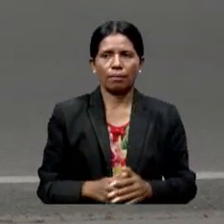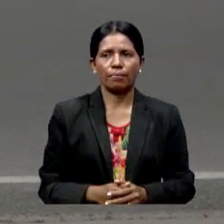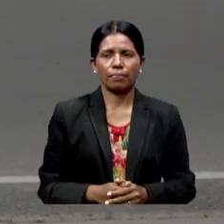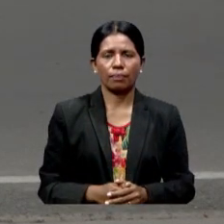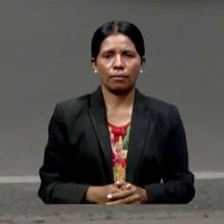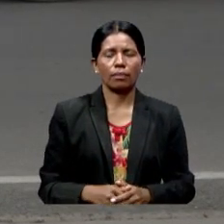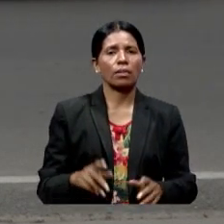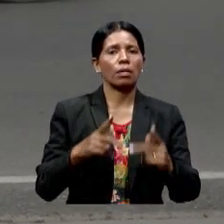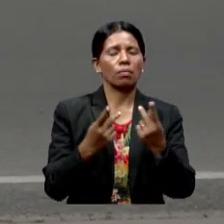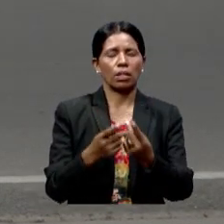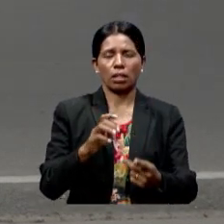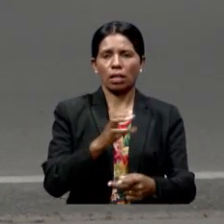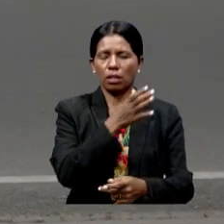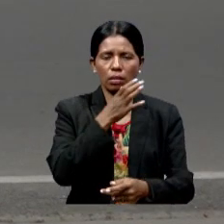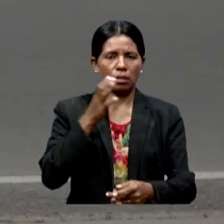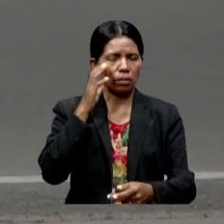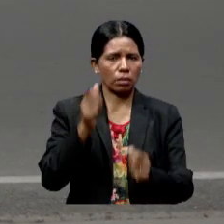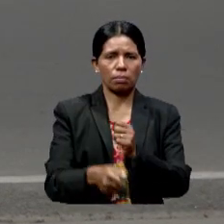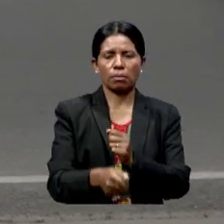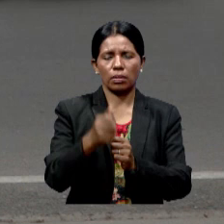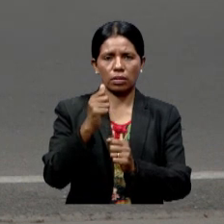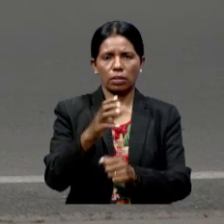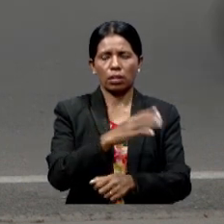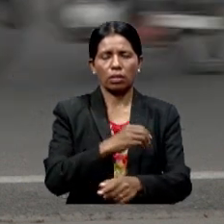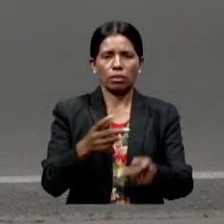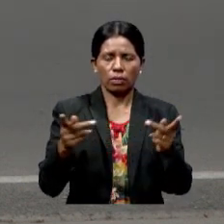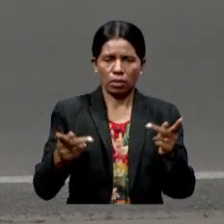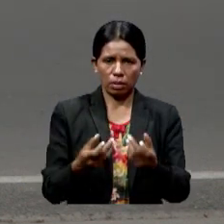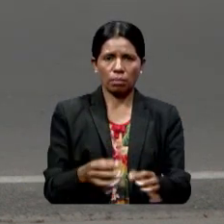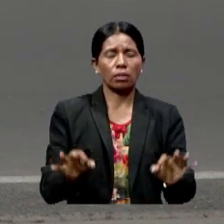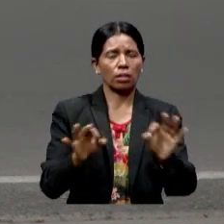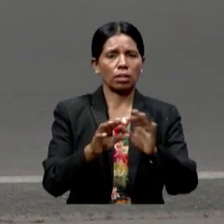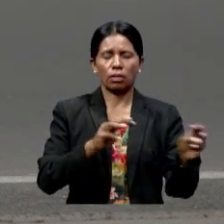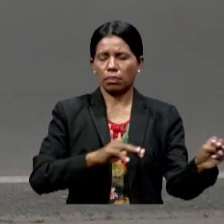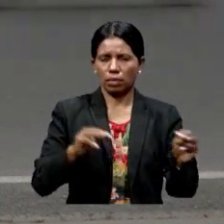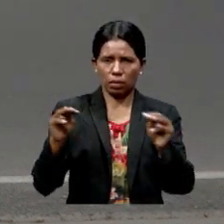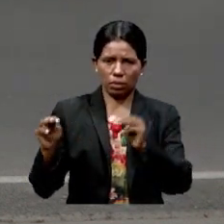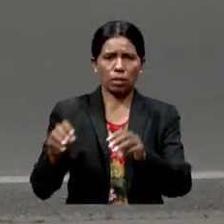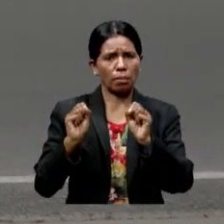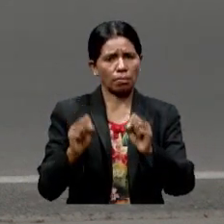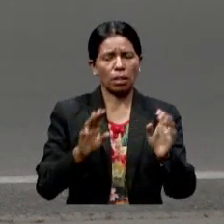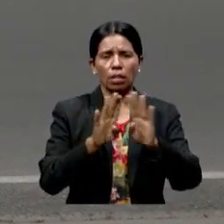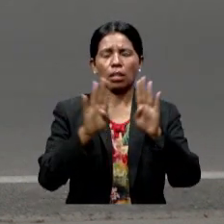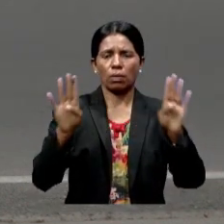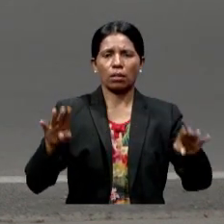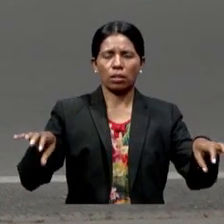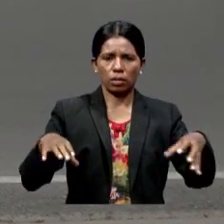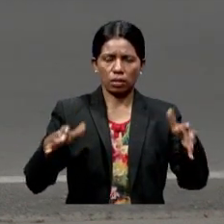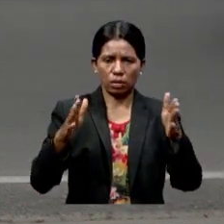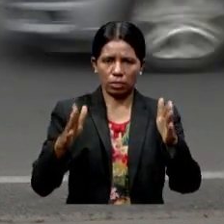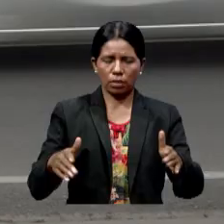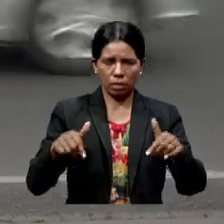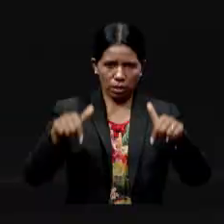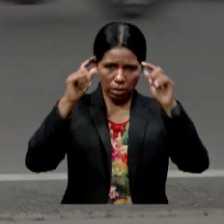Setor agricultura, pesca no turismo hanesa setor fundamental ba mudanza no setor nebe bele loke campo trabalho iha